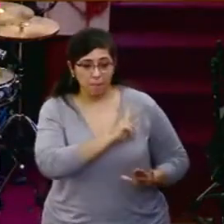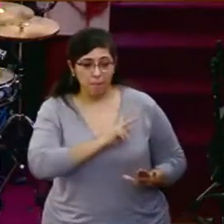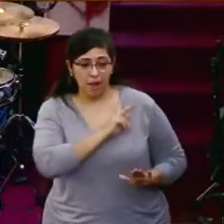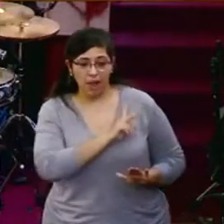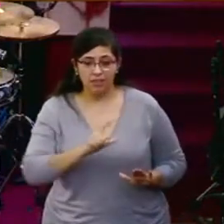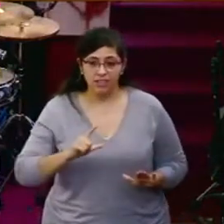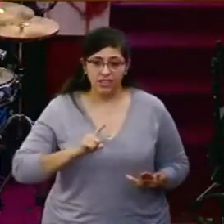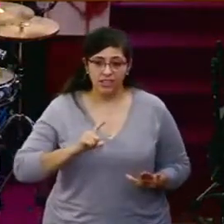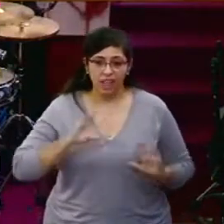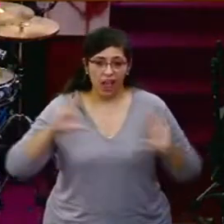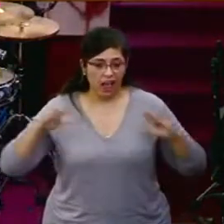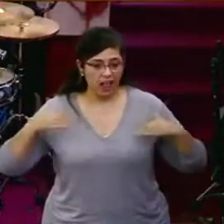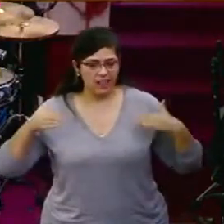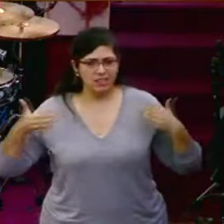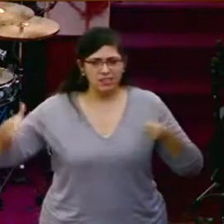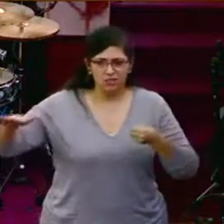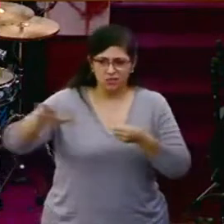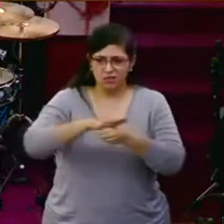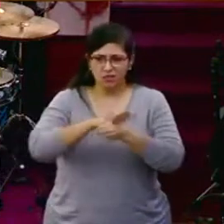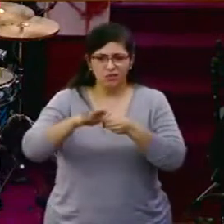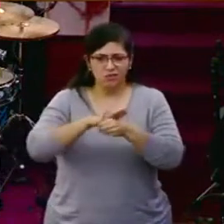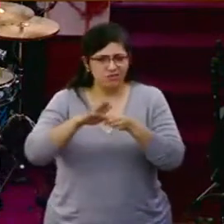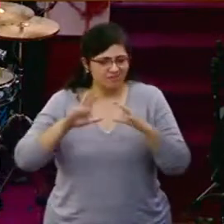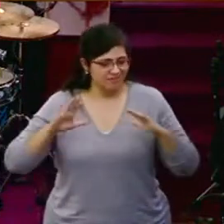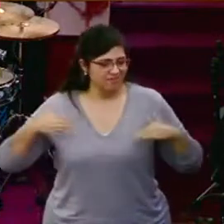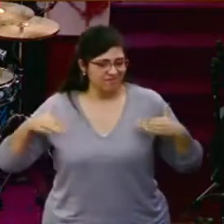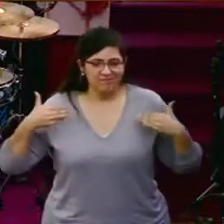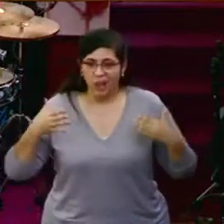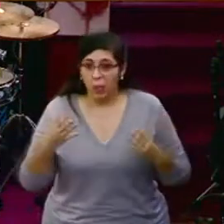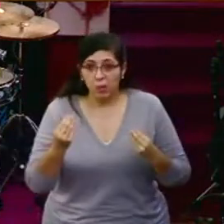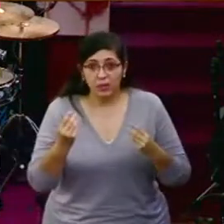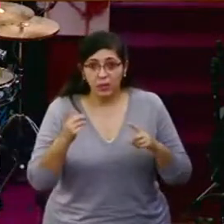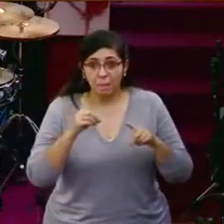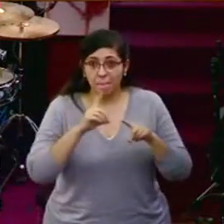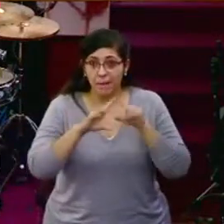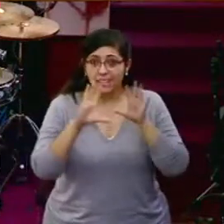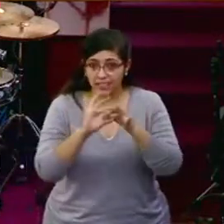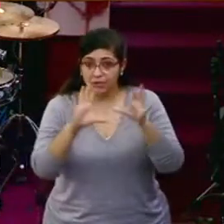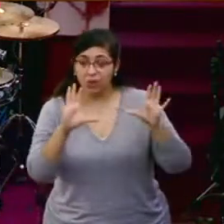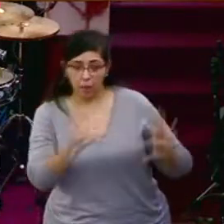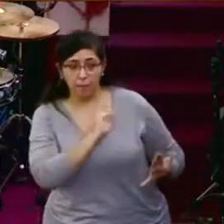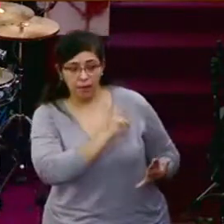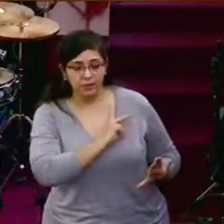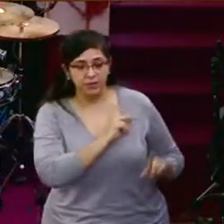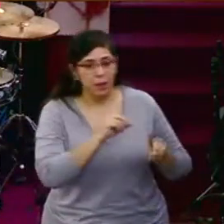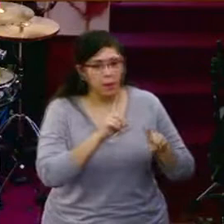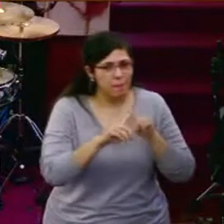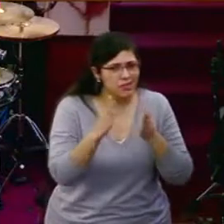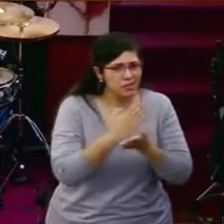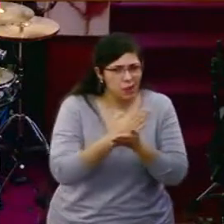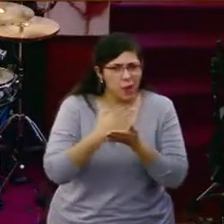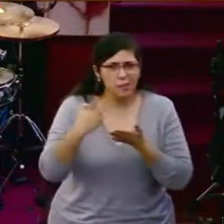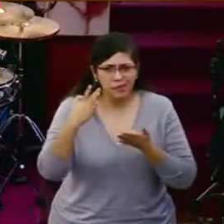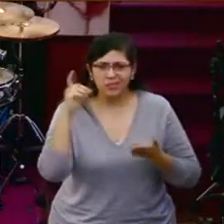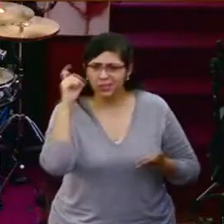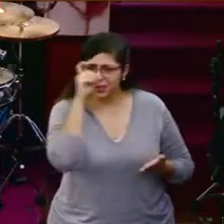alegria muito grande certamente nos livramentos mas foi muito difícil o começo porque era